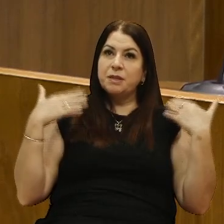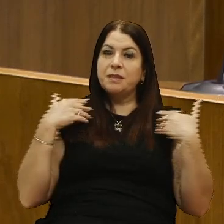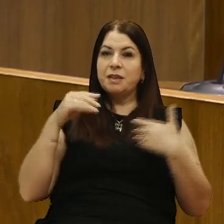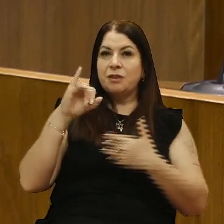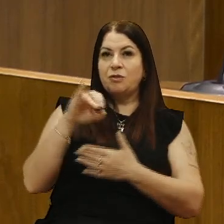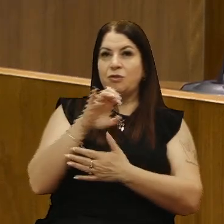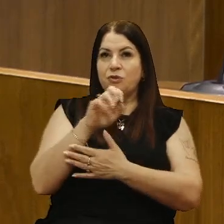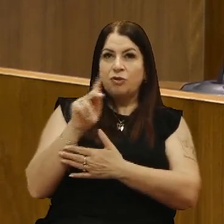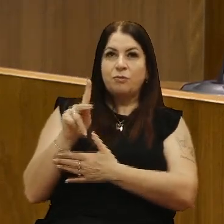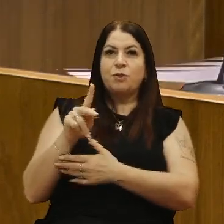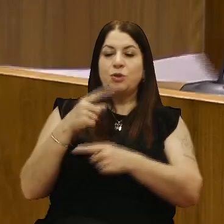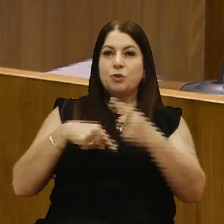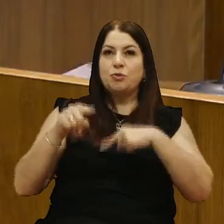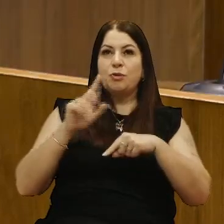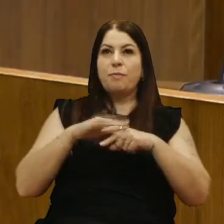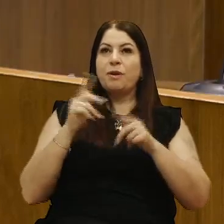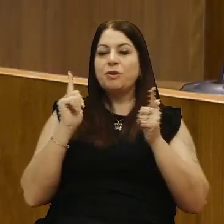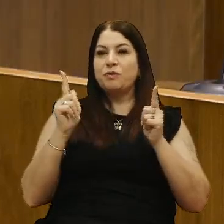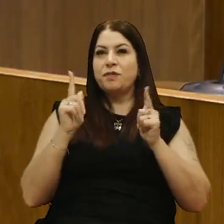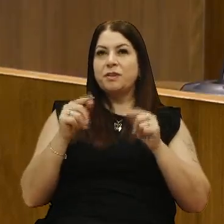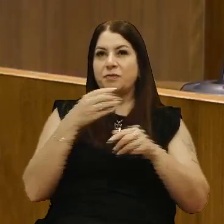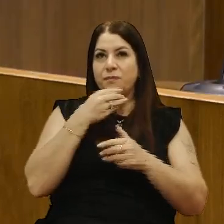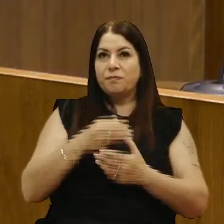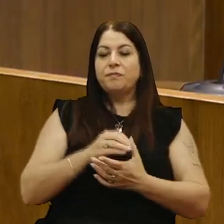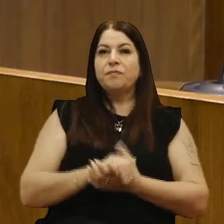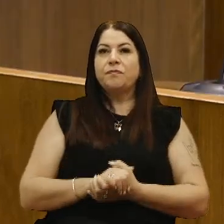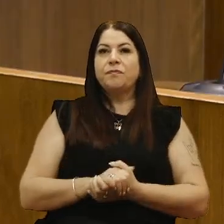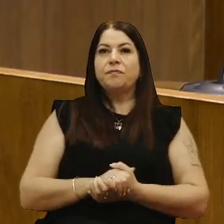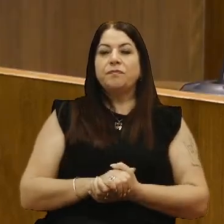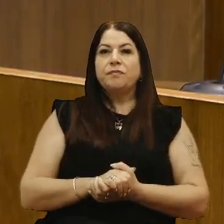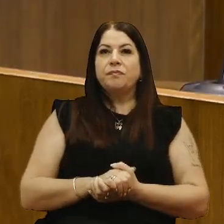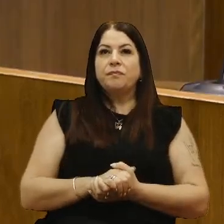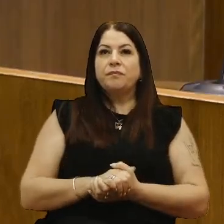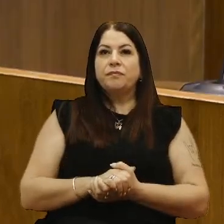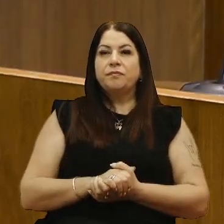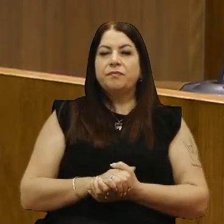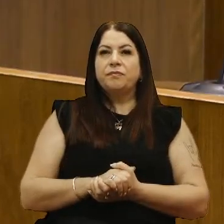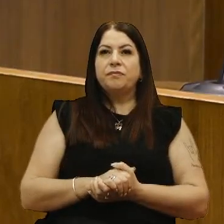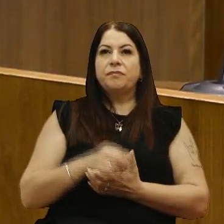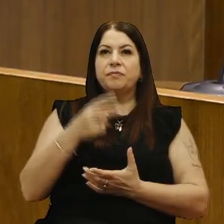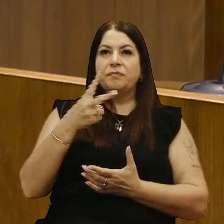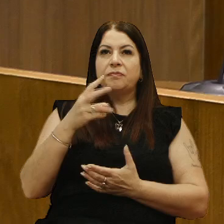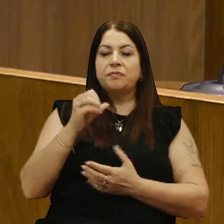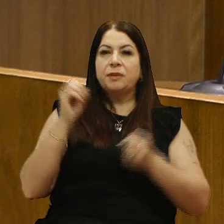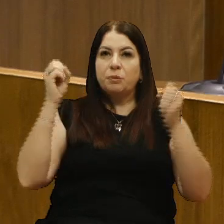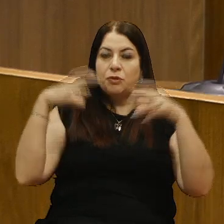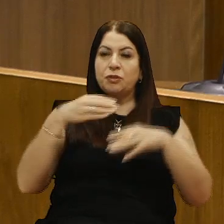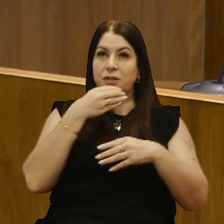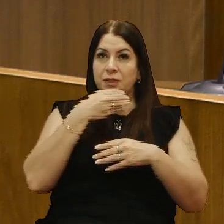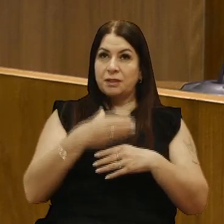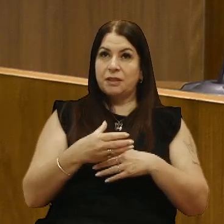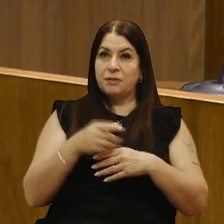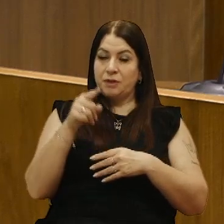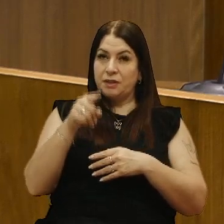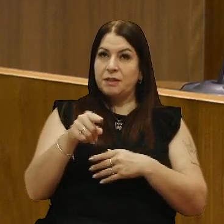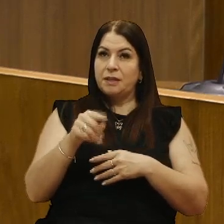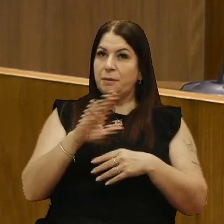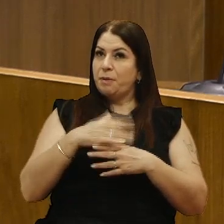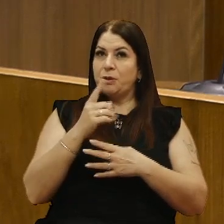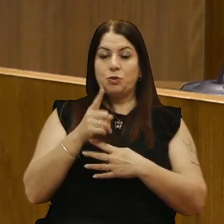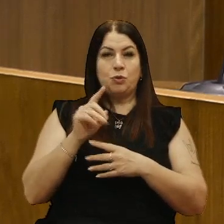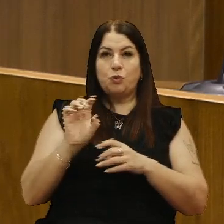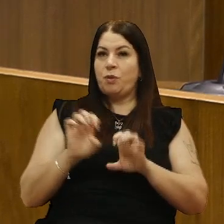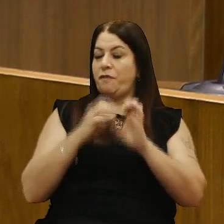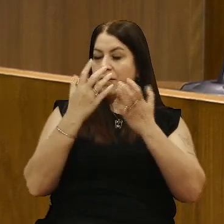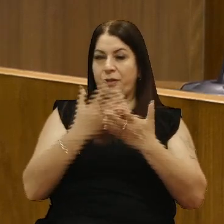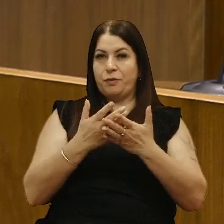que já se tornou a maior diversão do Natal. A 20ª Magia de Natal no Vale Iluminado é mais do que um